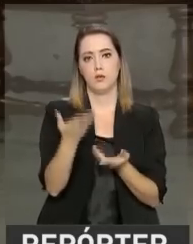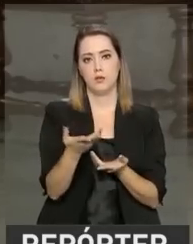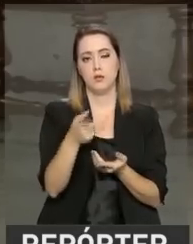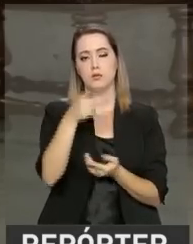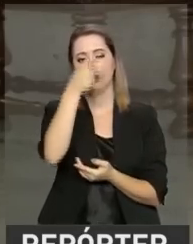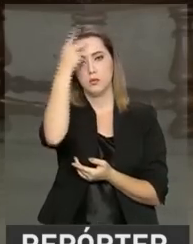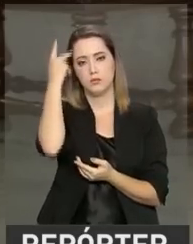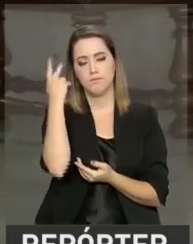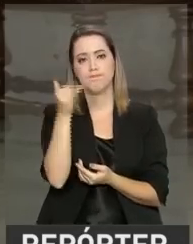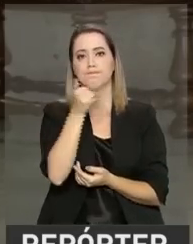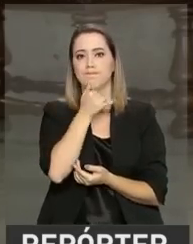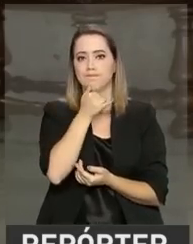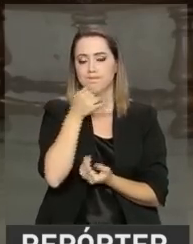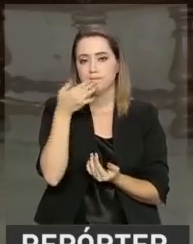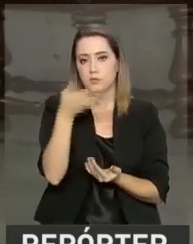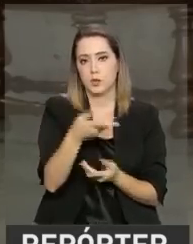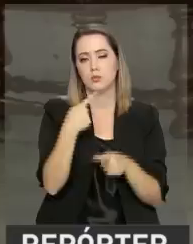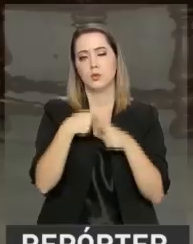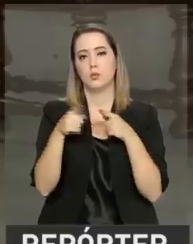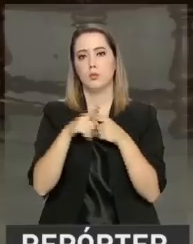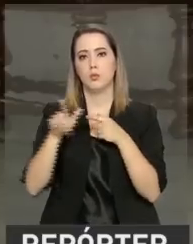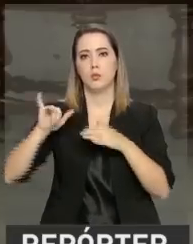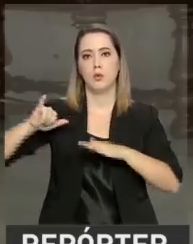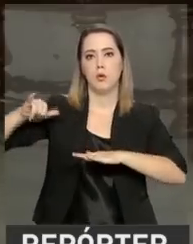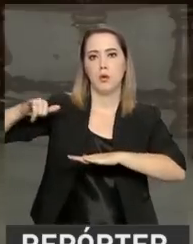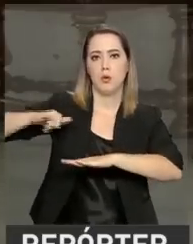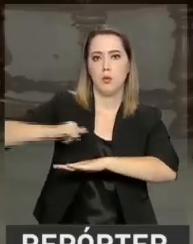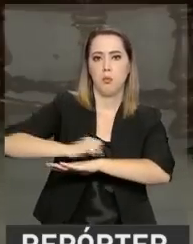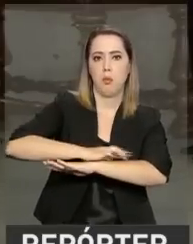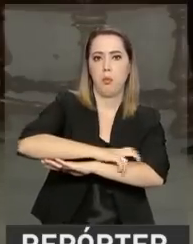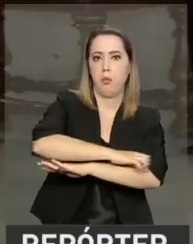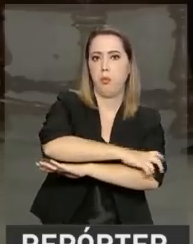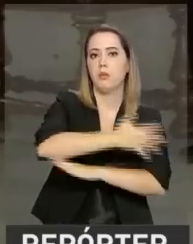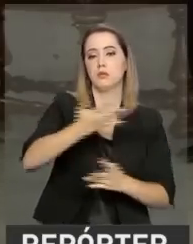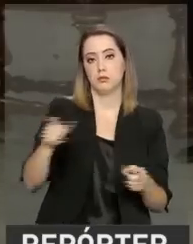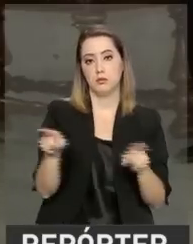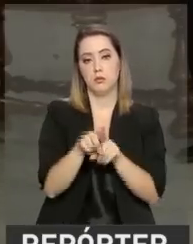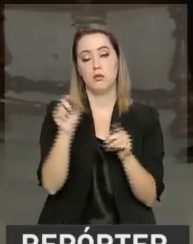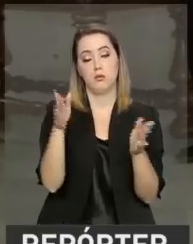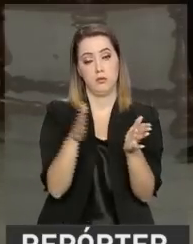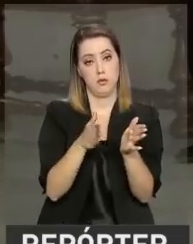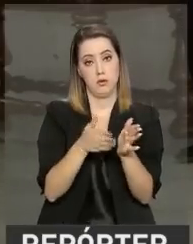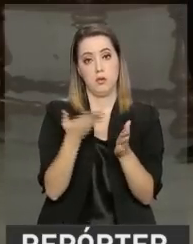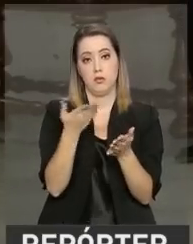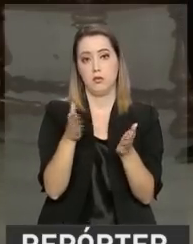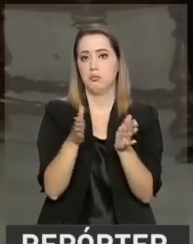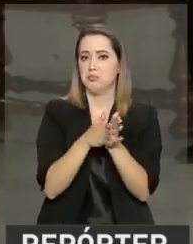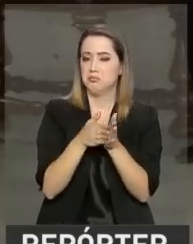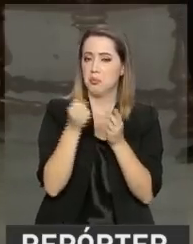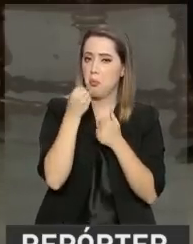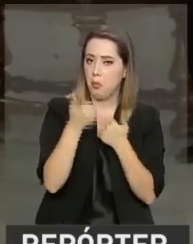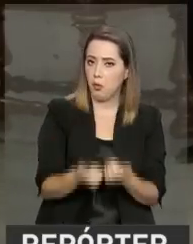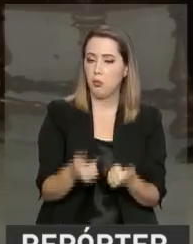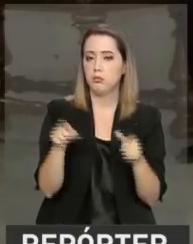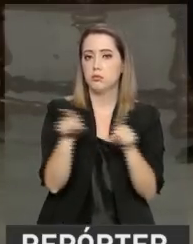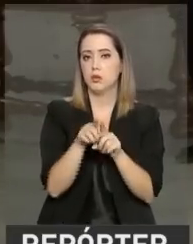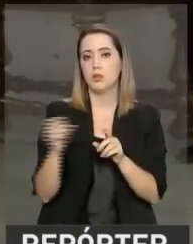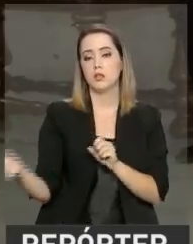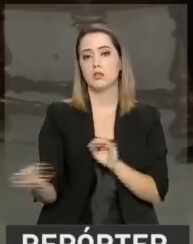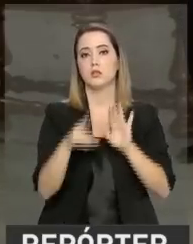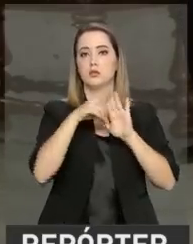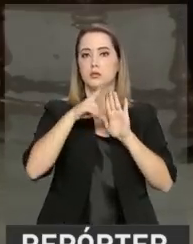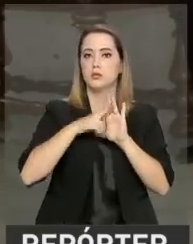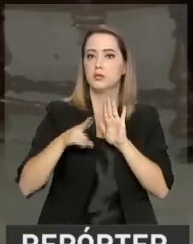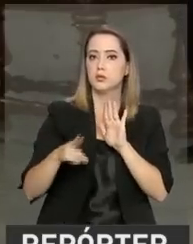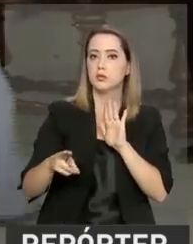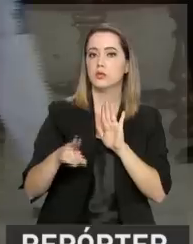pelo acidente com a Chapecoense e também parabenizou o presidente Michel Temer pelas reformas que o presidente tem promovido para a retomada do